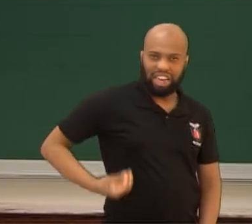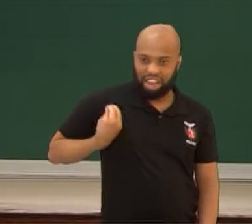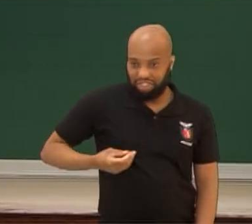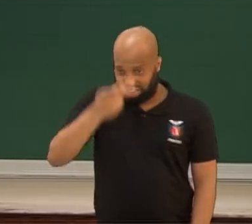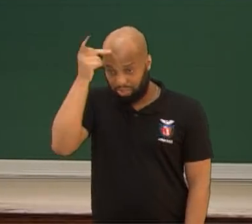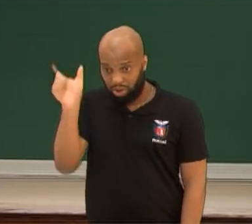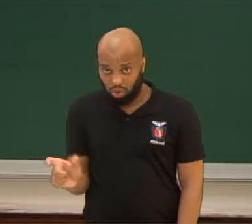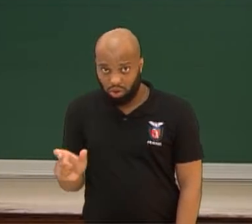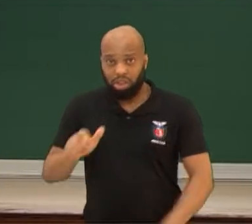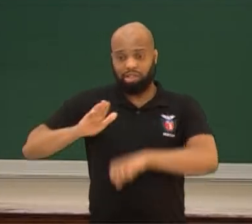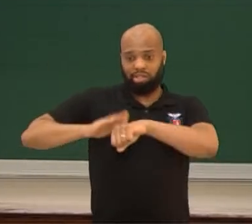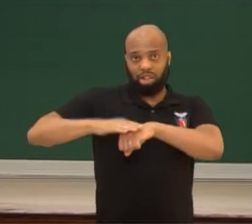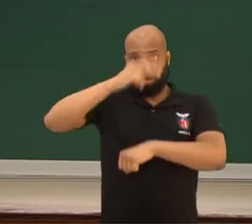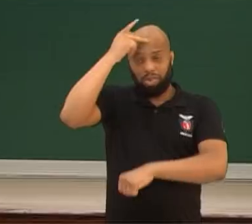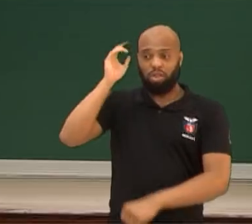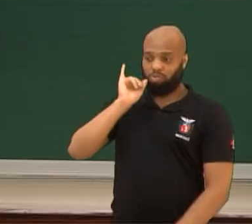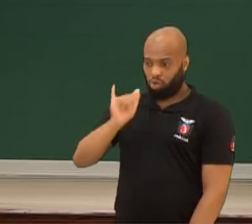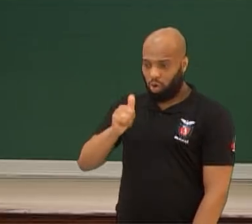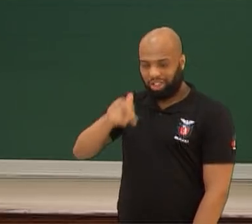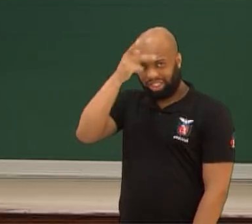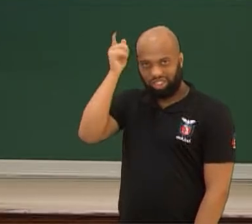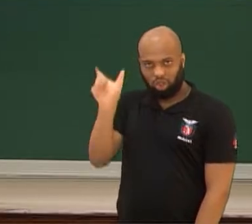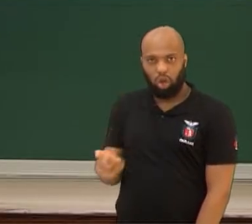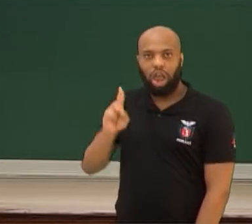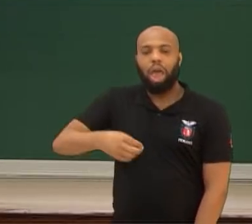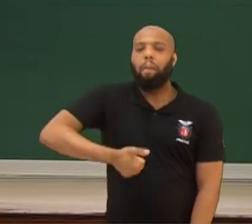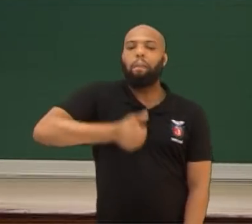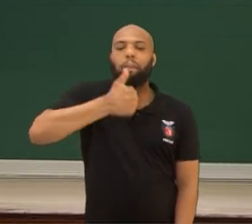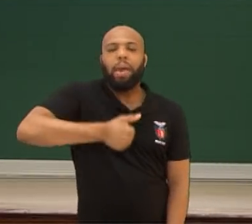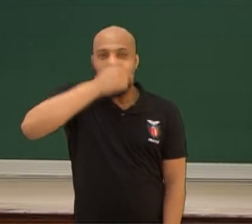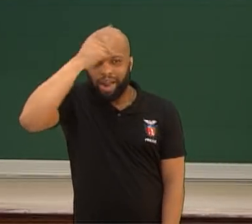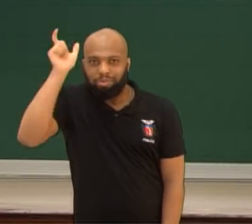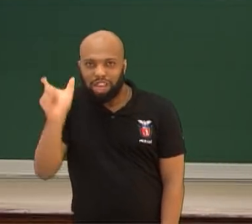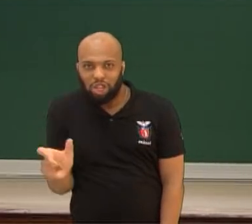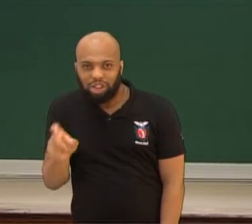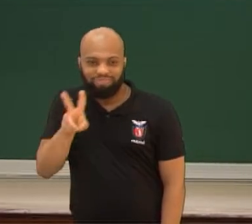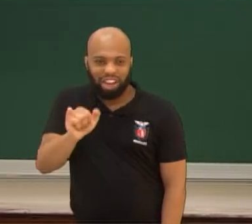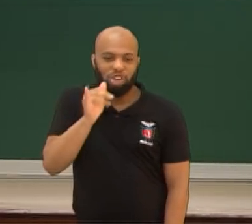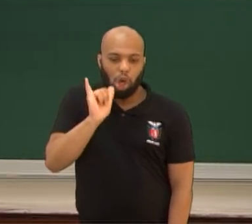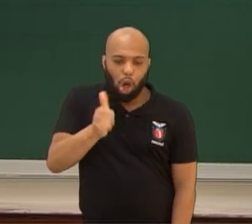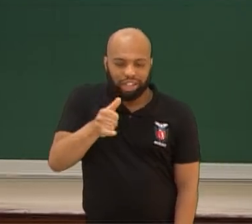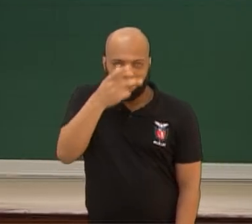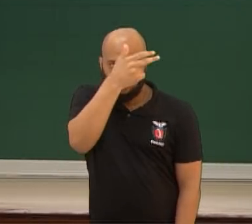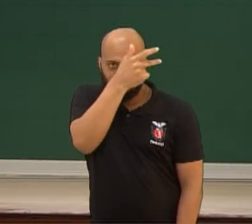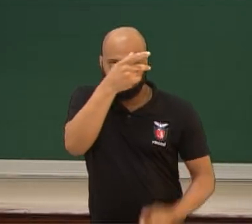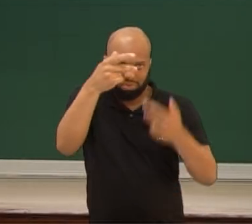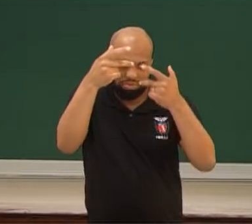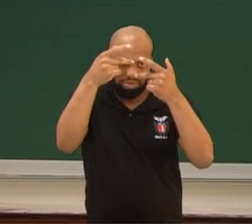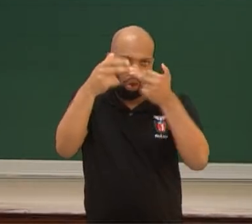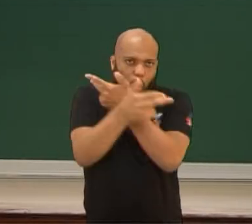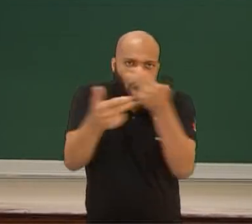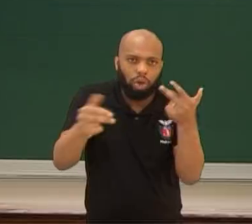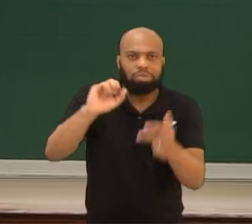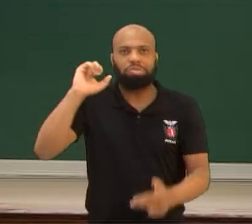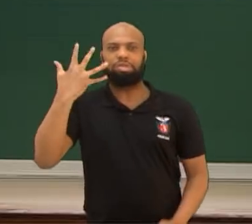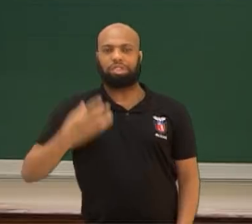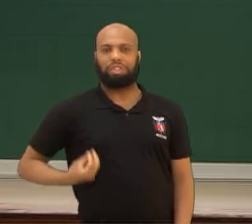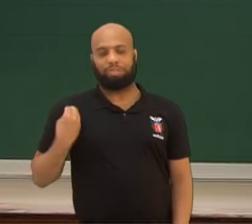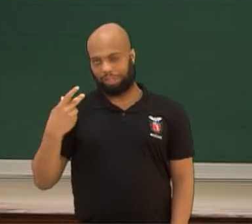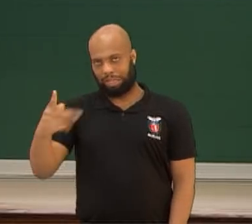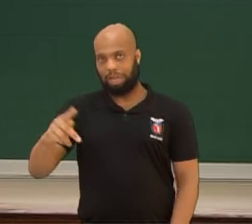esse alguém é o narrador em primeira pessoa e ele vai contar coisas que aconteceram na vida dele. Por isso que trata-se de uma autobiografia. Muito